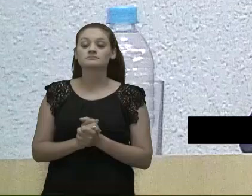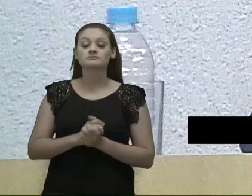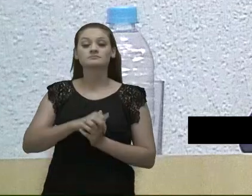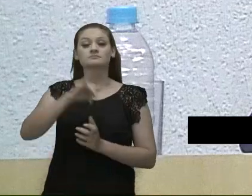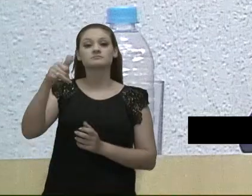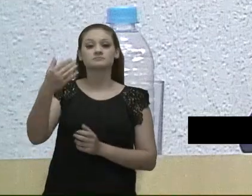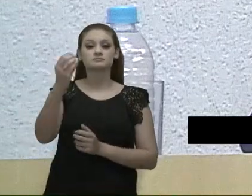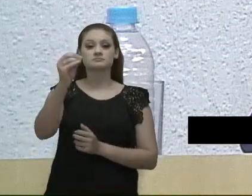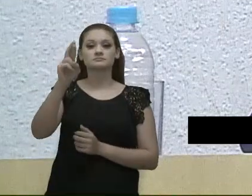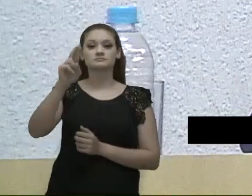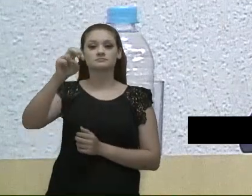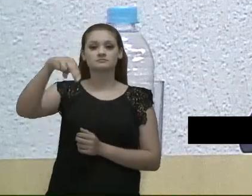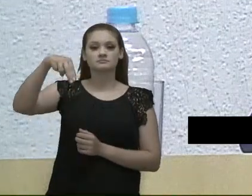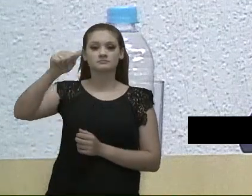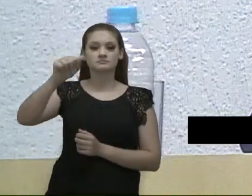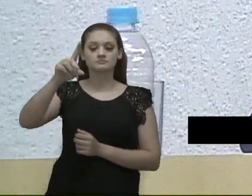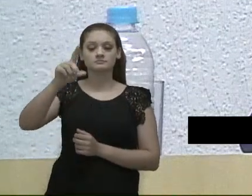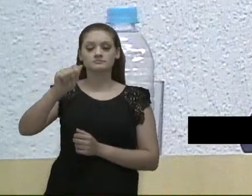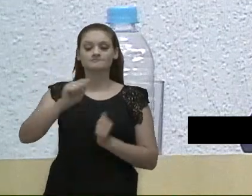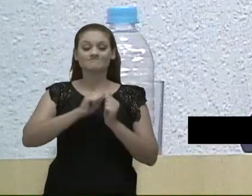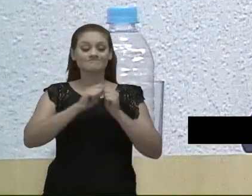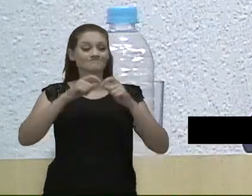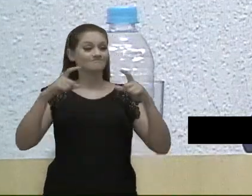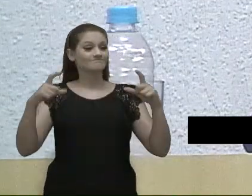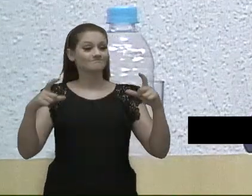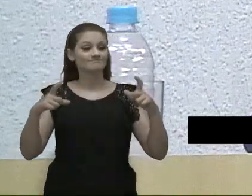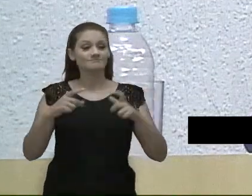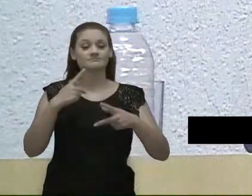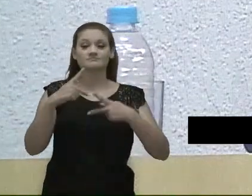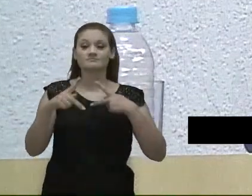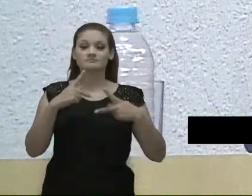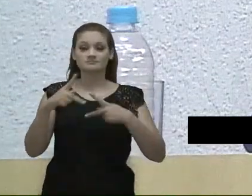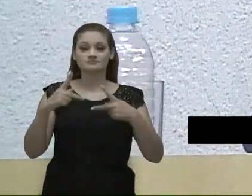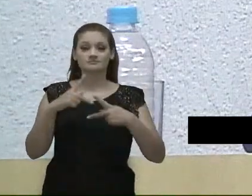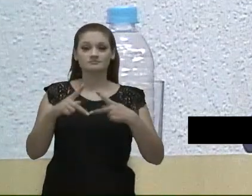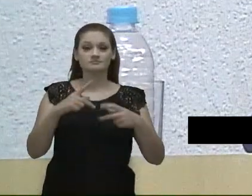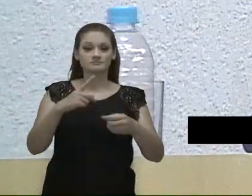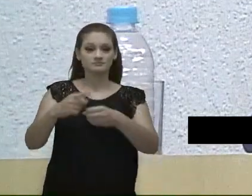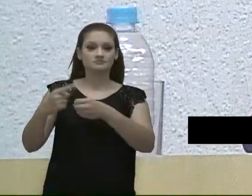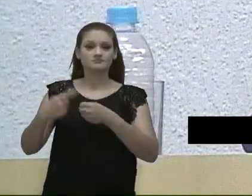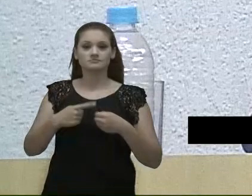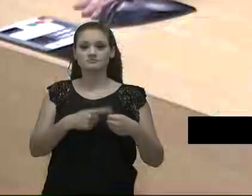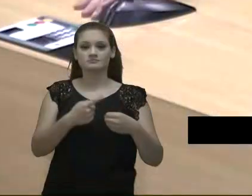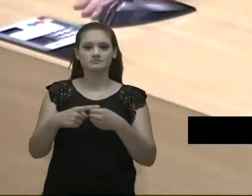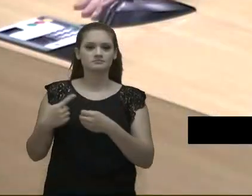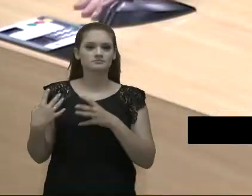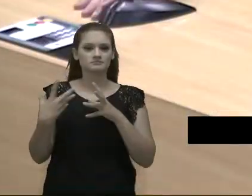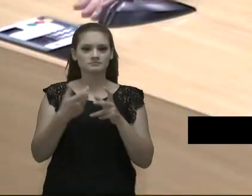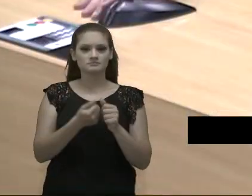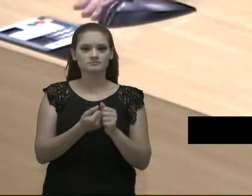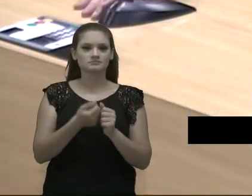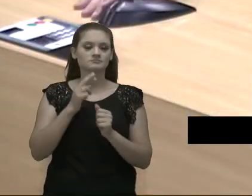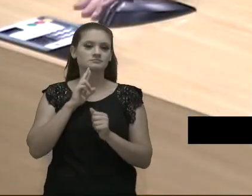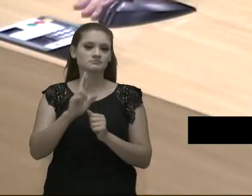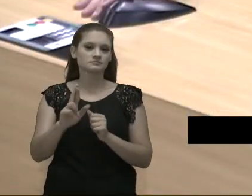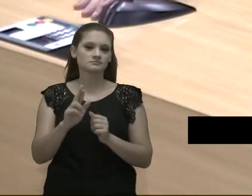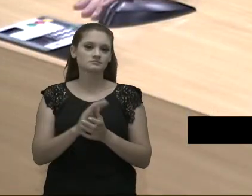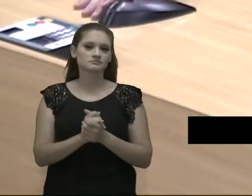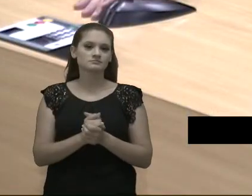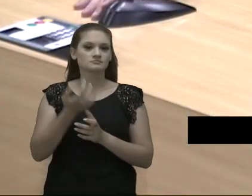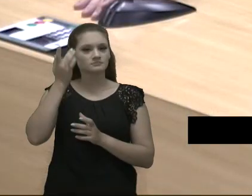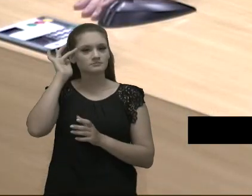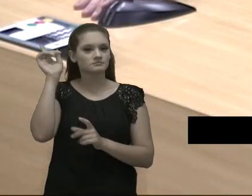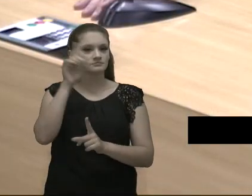tão comprometida de compromissos, São José dos Campos? Com todo respeito, é uma pergunta pessoal isso daí. Não sei qual